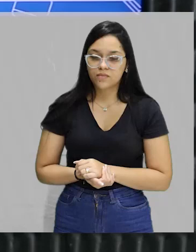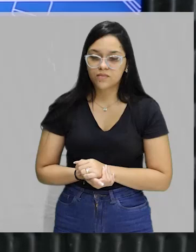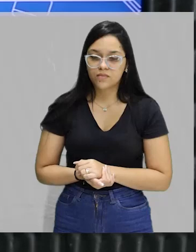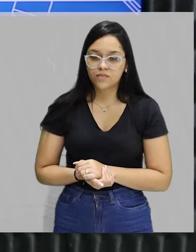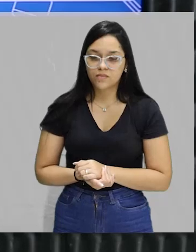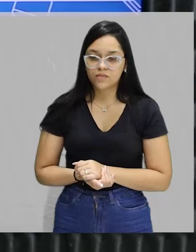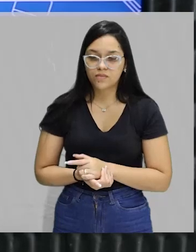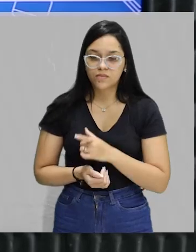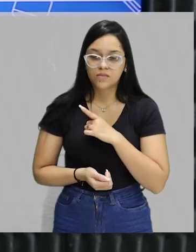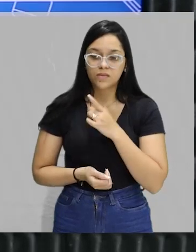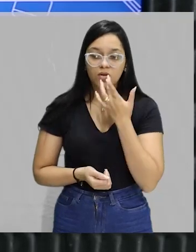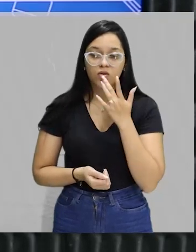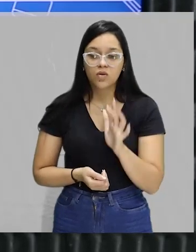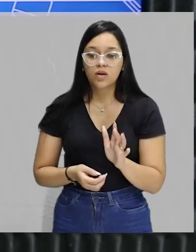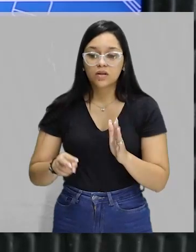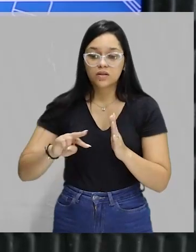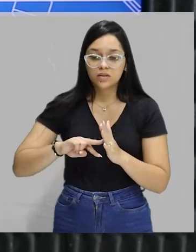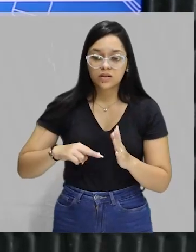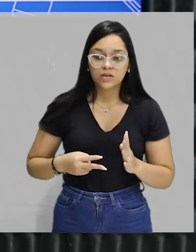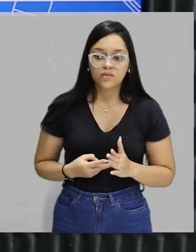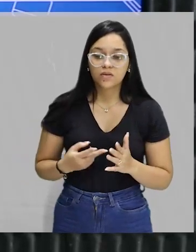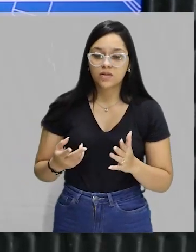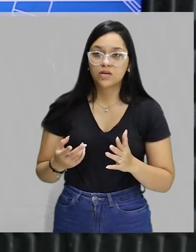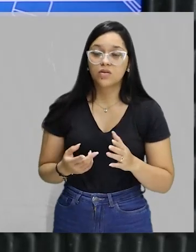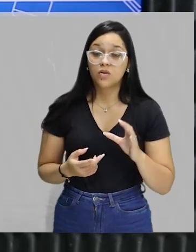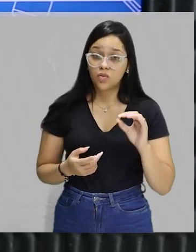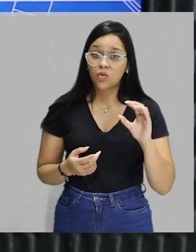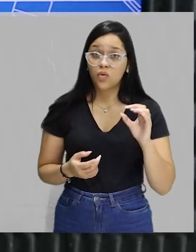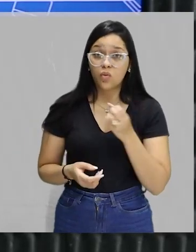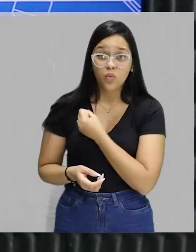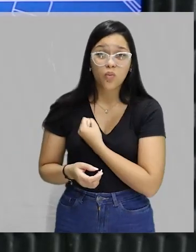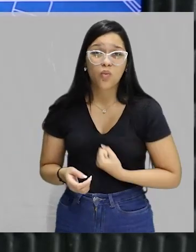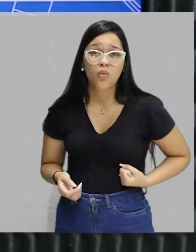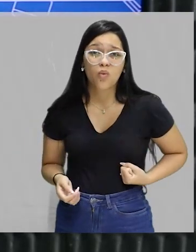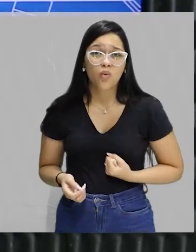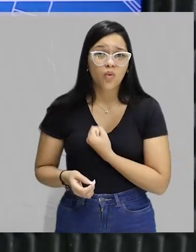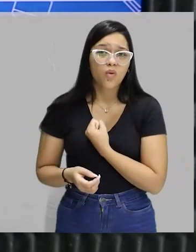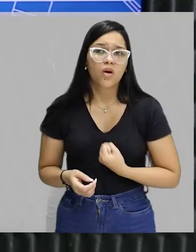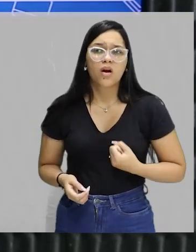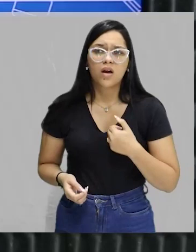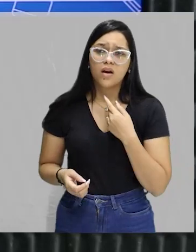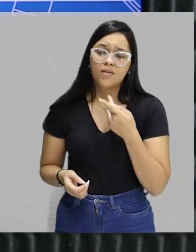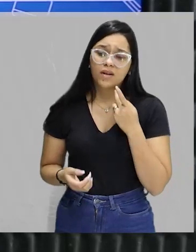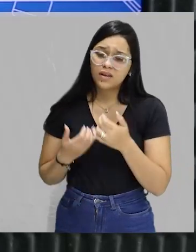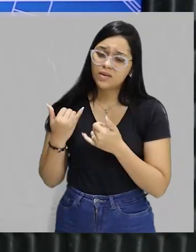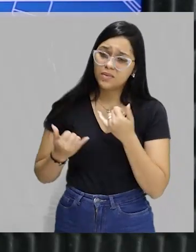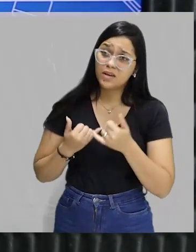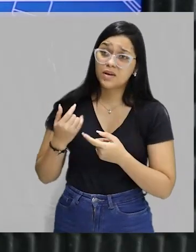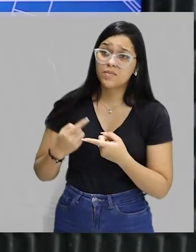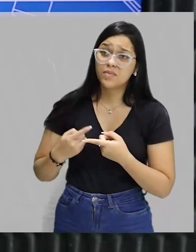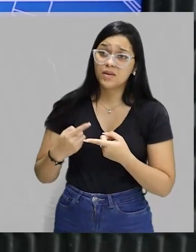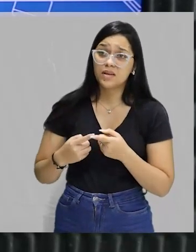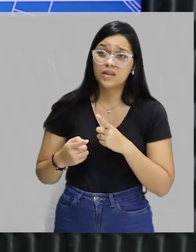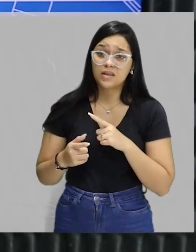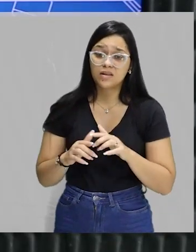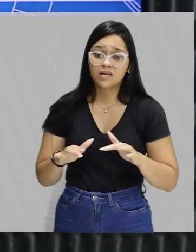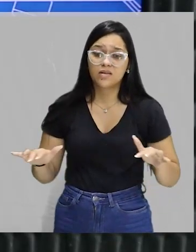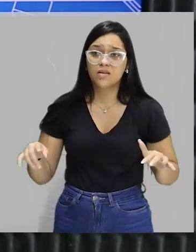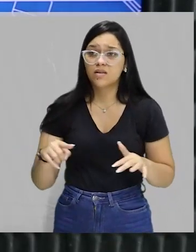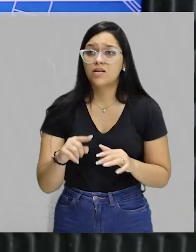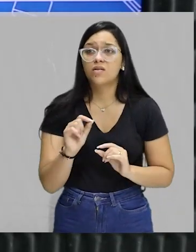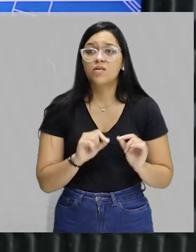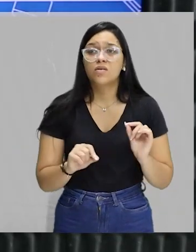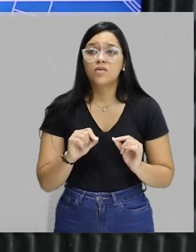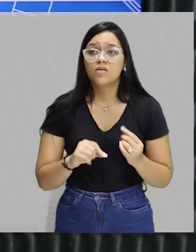pilha de excrementos dourados representa cocô, literalmente, mas quando eu falo de cocô, até brinquei. O que tem de baixo para isso virar cocô